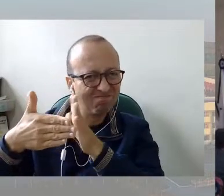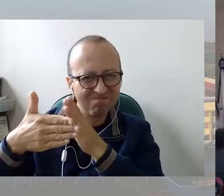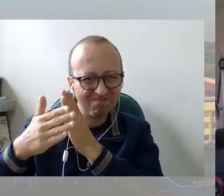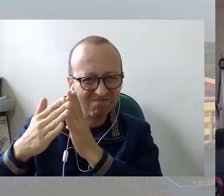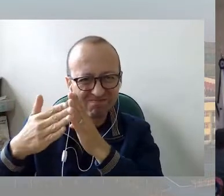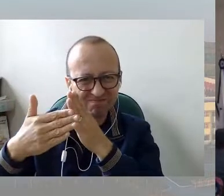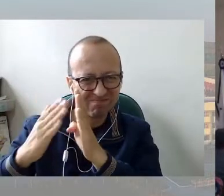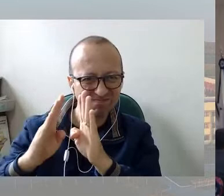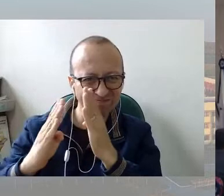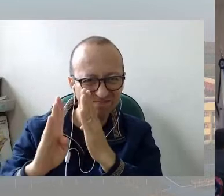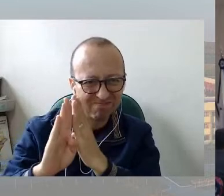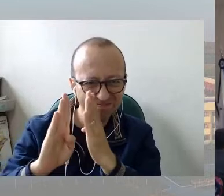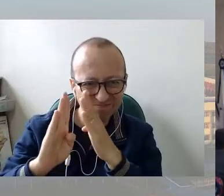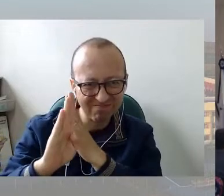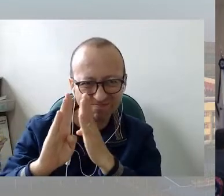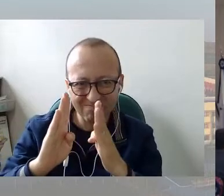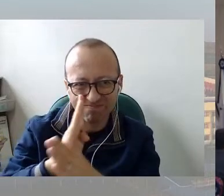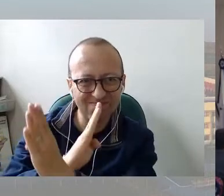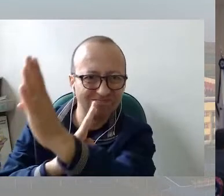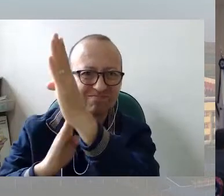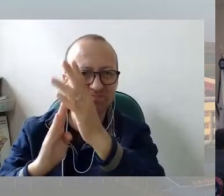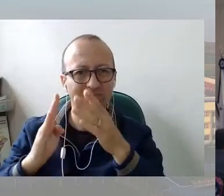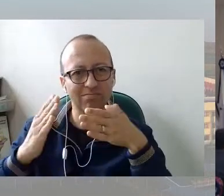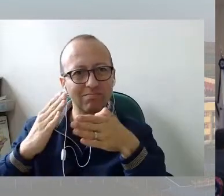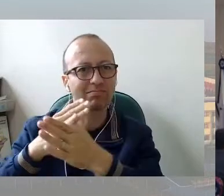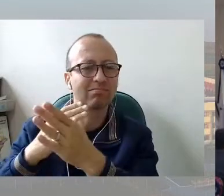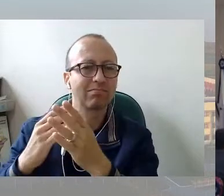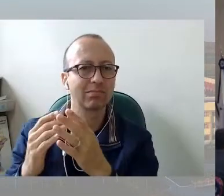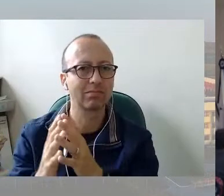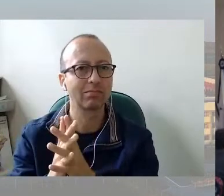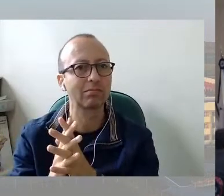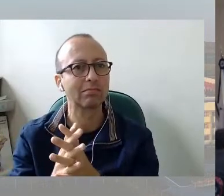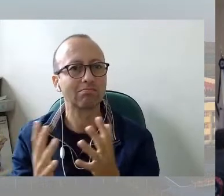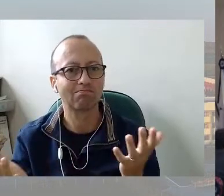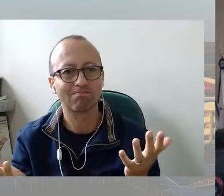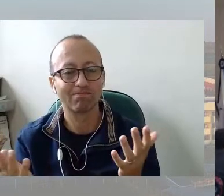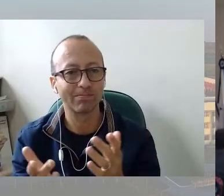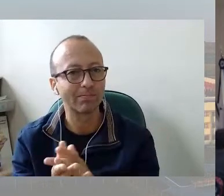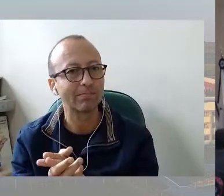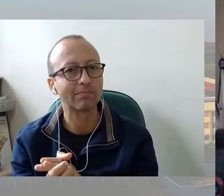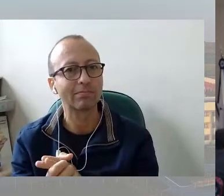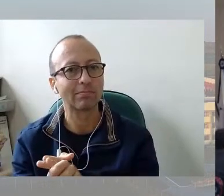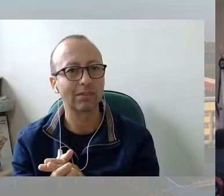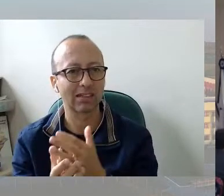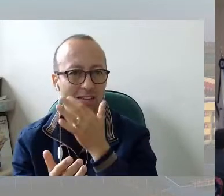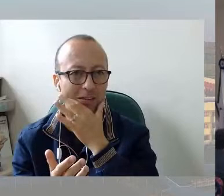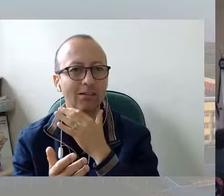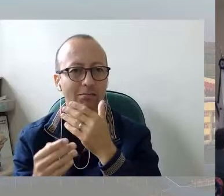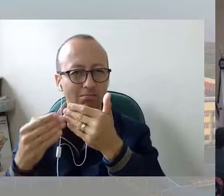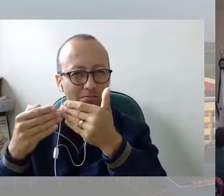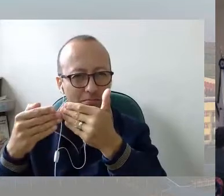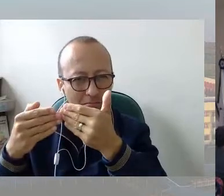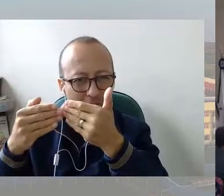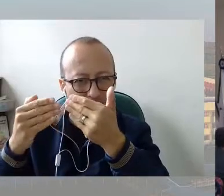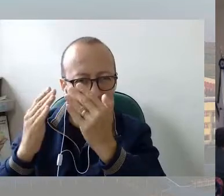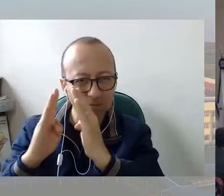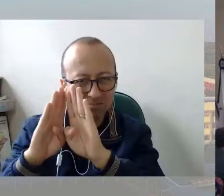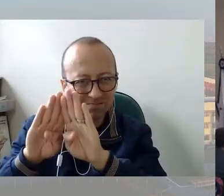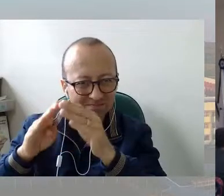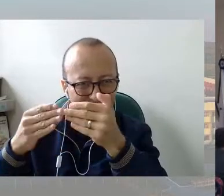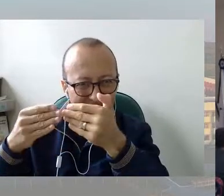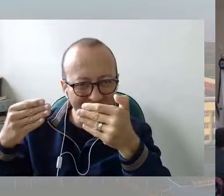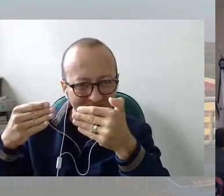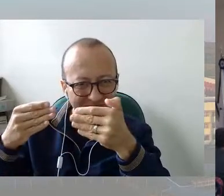onde ultrapassá-lo. Talvez a gente tenha que, todo mundo, tentar abrir mais furos e não brigar com quem